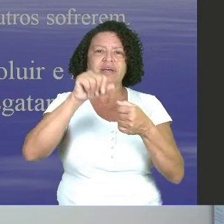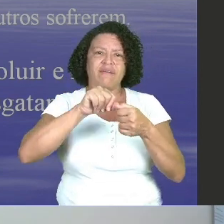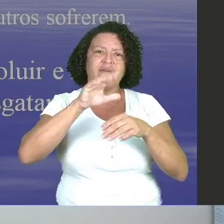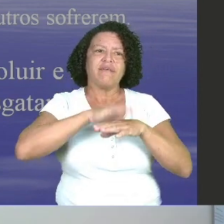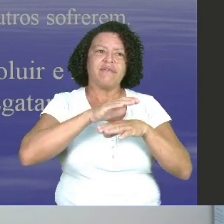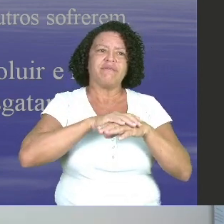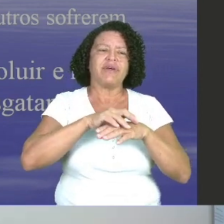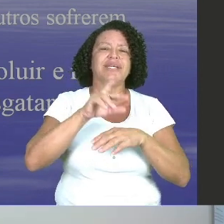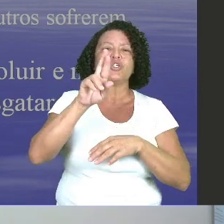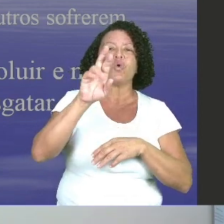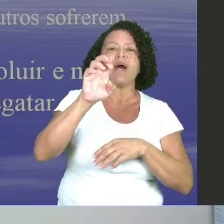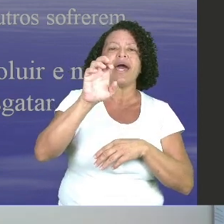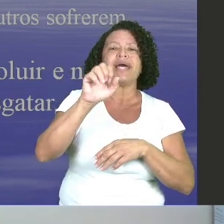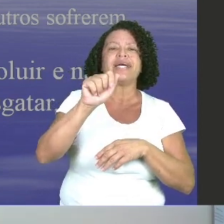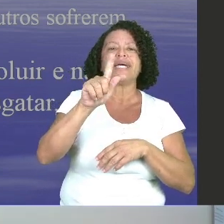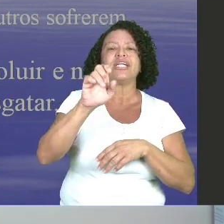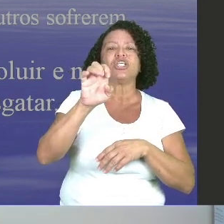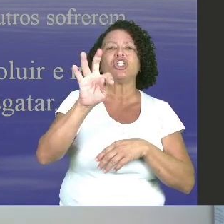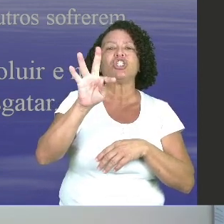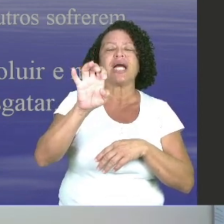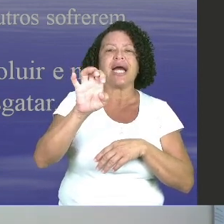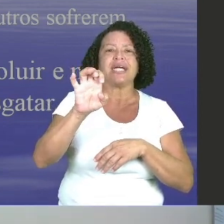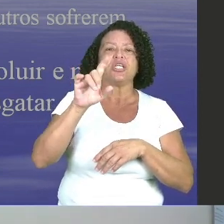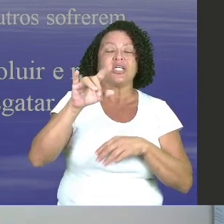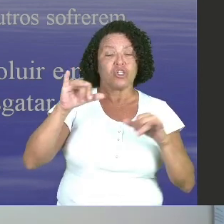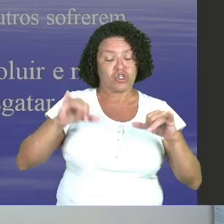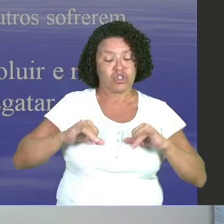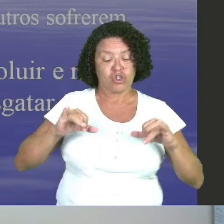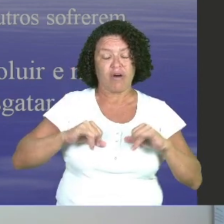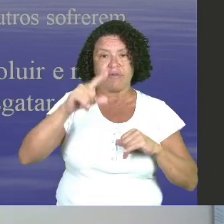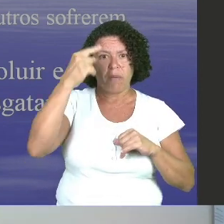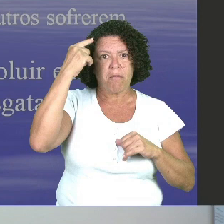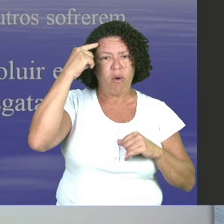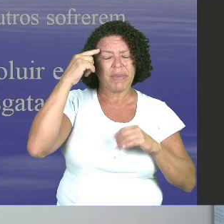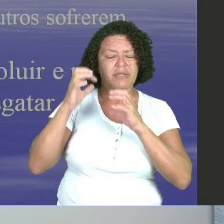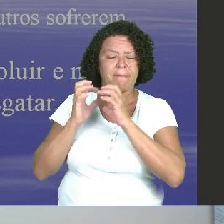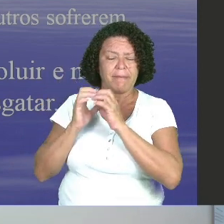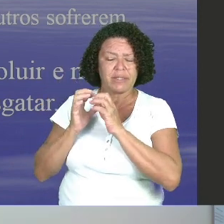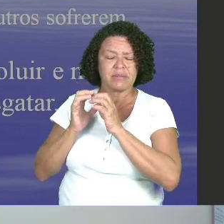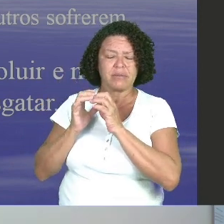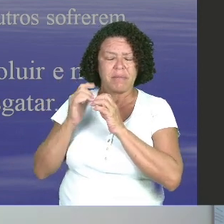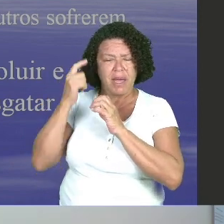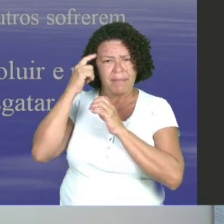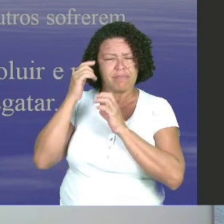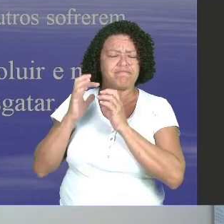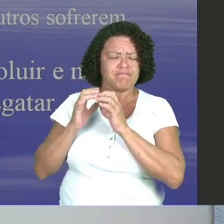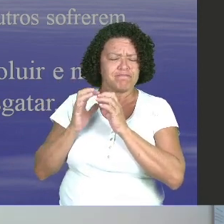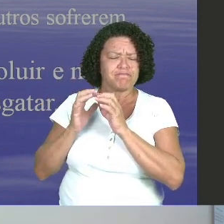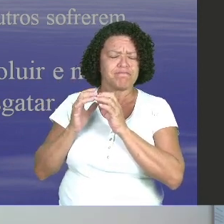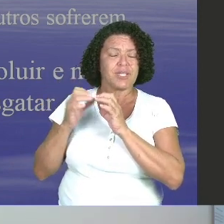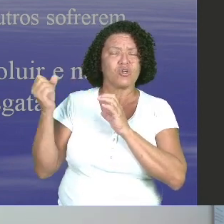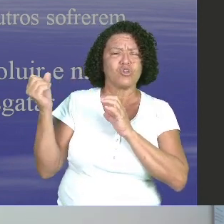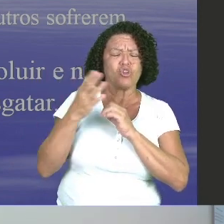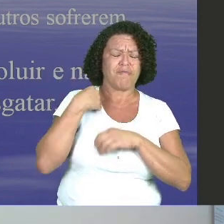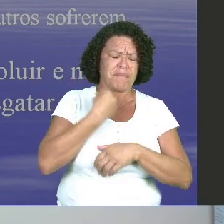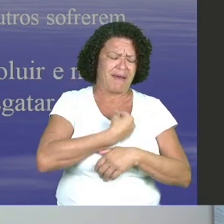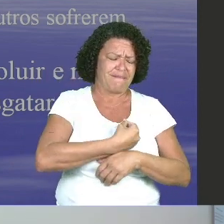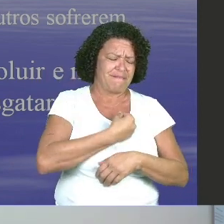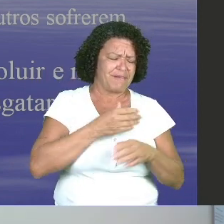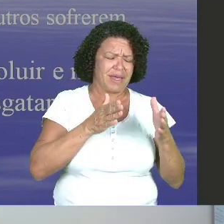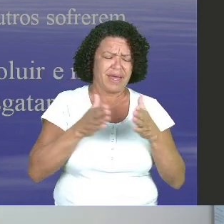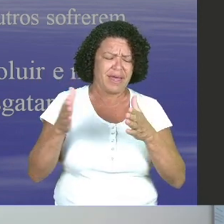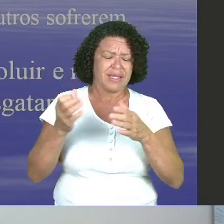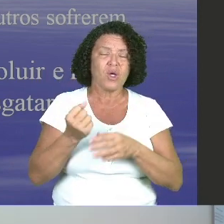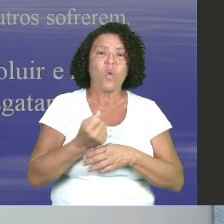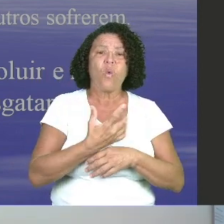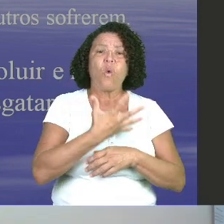Muitas vezes você sofre, é um momento de reflexão, é um momento que você pensa, eu tenho que dar um novo rumo à minha vida. Quantas